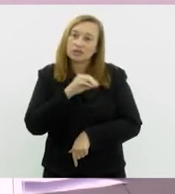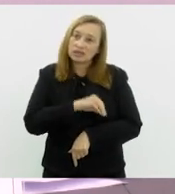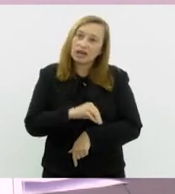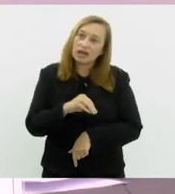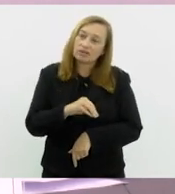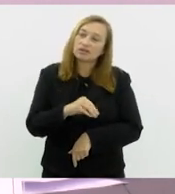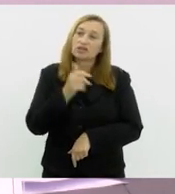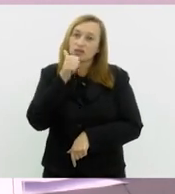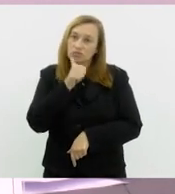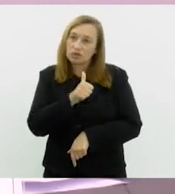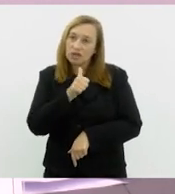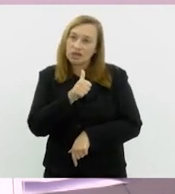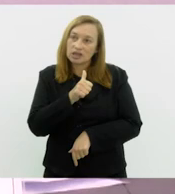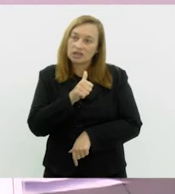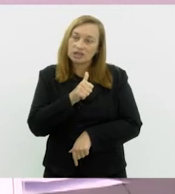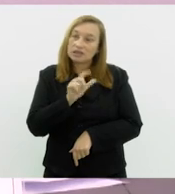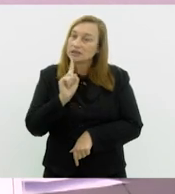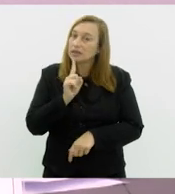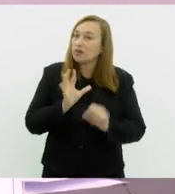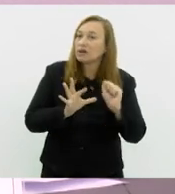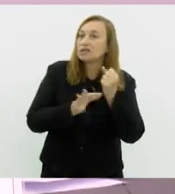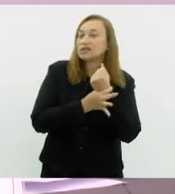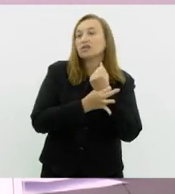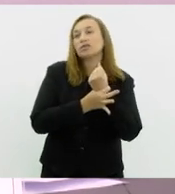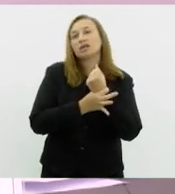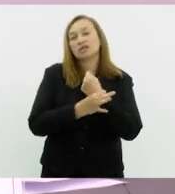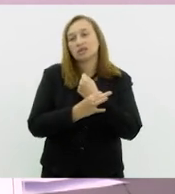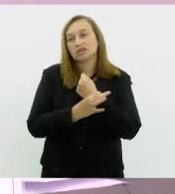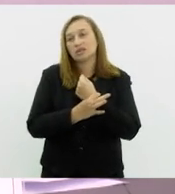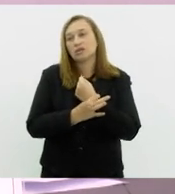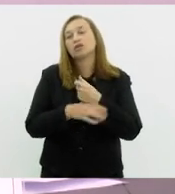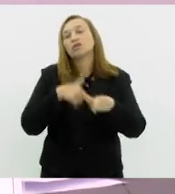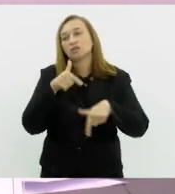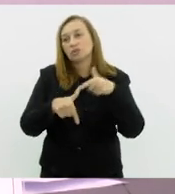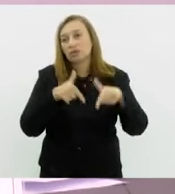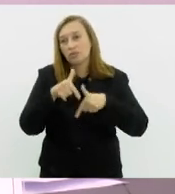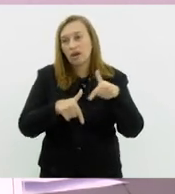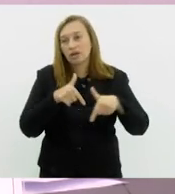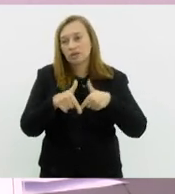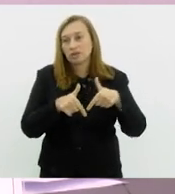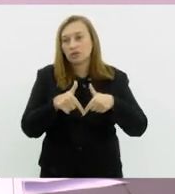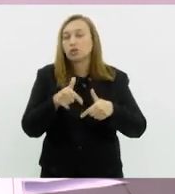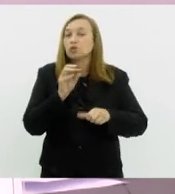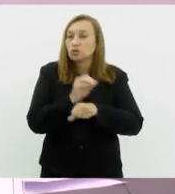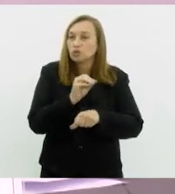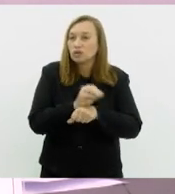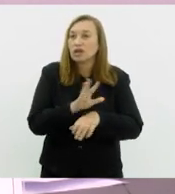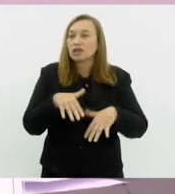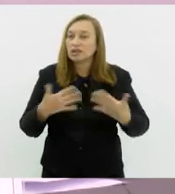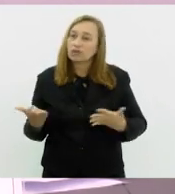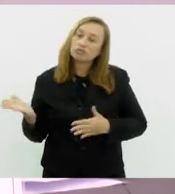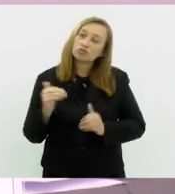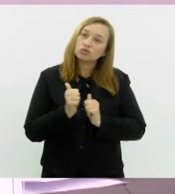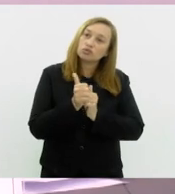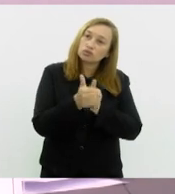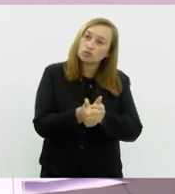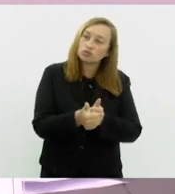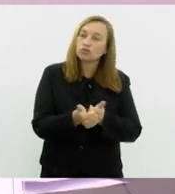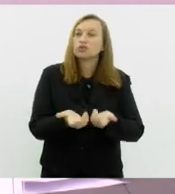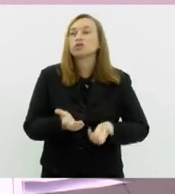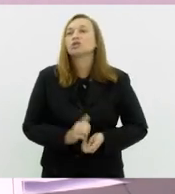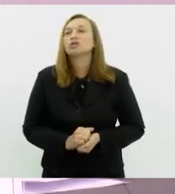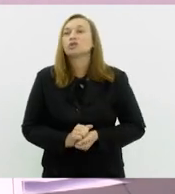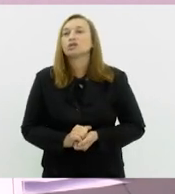dessas mulheres, é a não garantia de reconhecimento do trabalho, do cuidado. Então, sigamos nessa